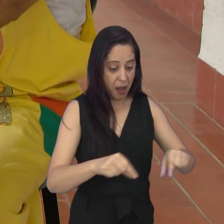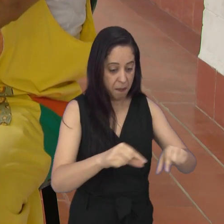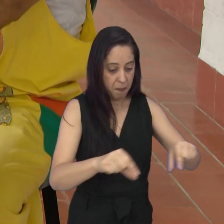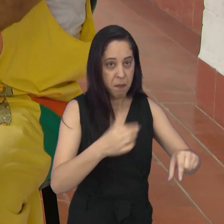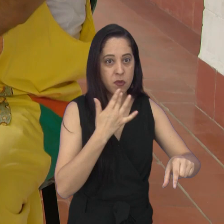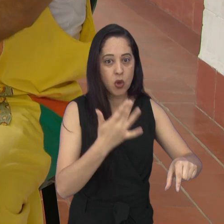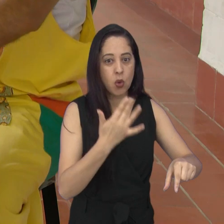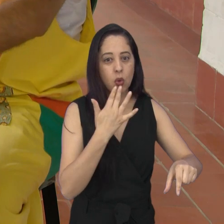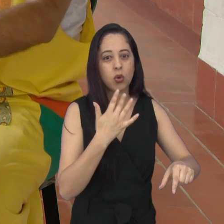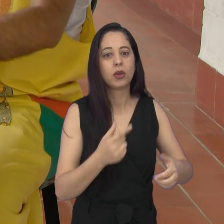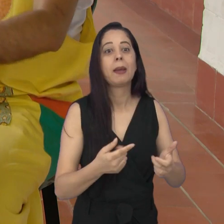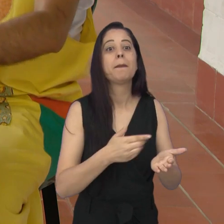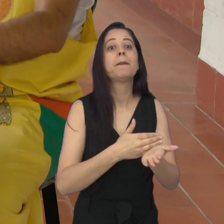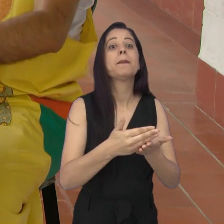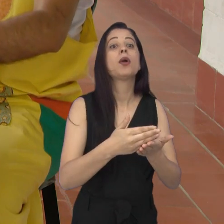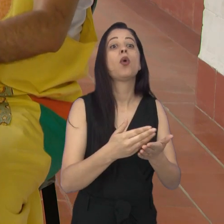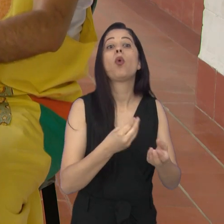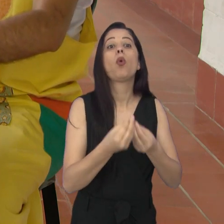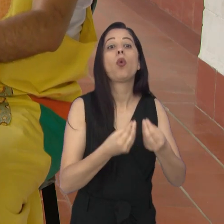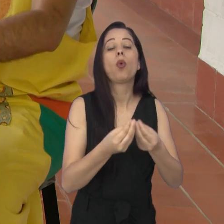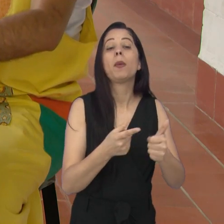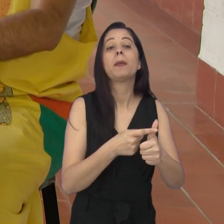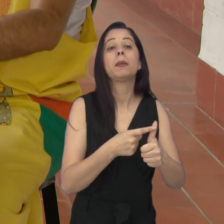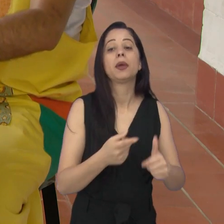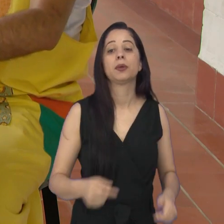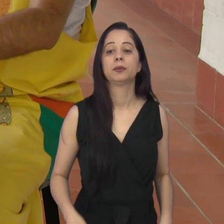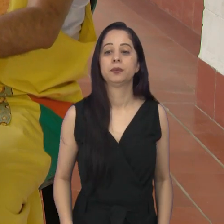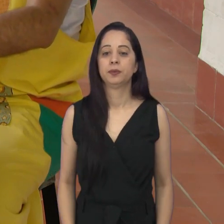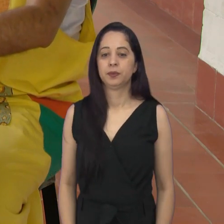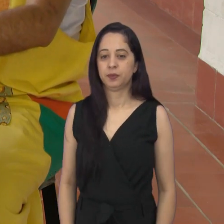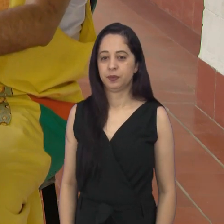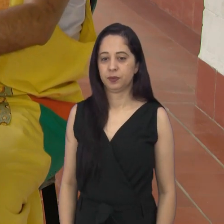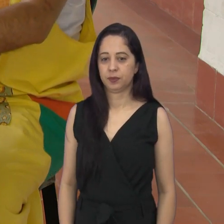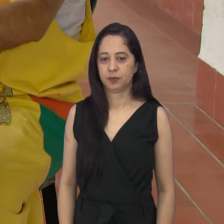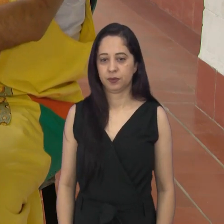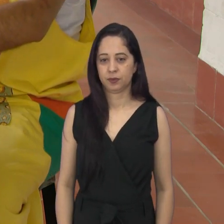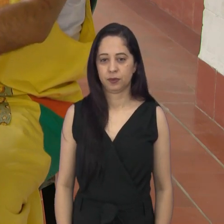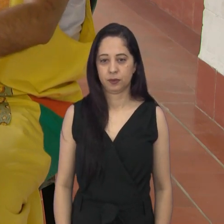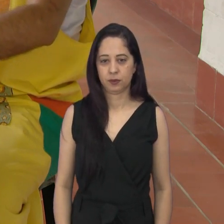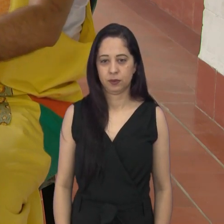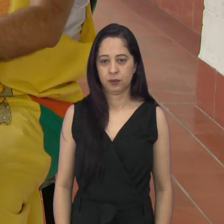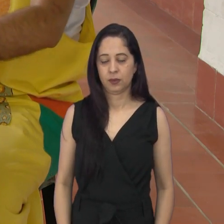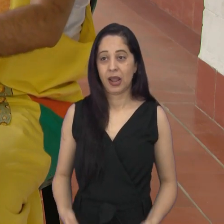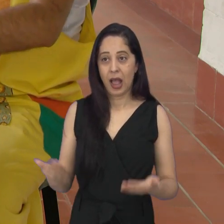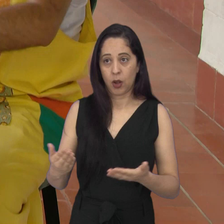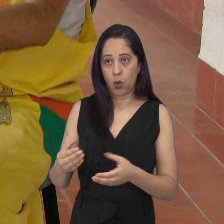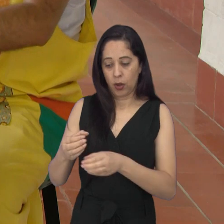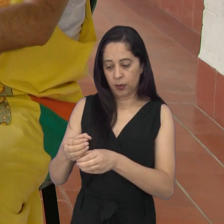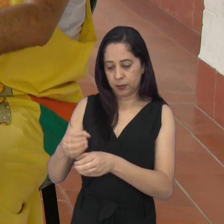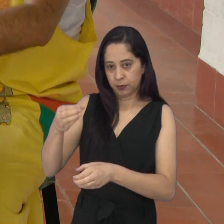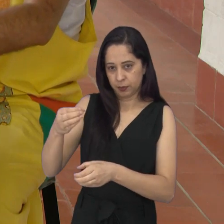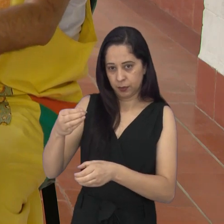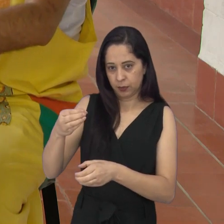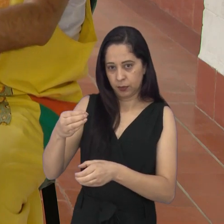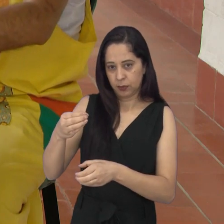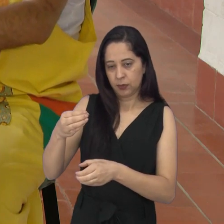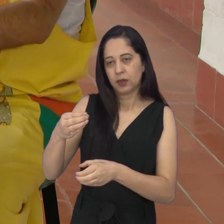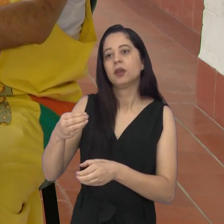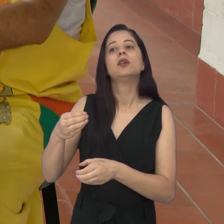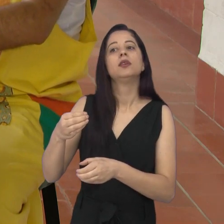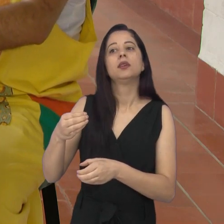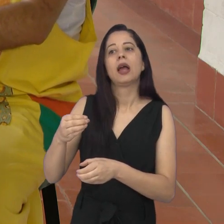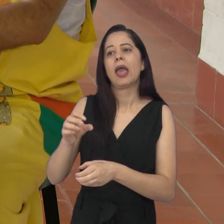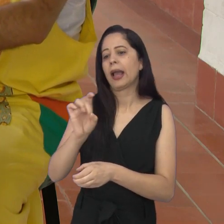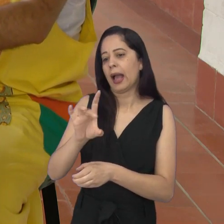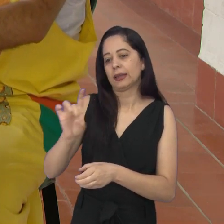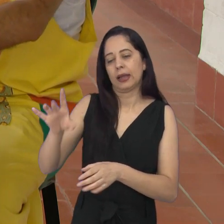fitinhas já cortadas. E qual que é o primeiro passo que a gente faz aqui? Então, a gente vai pegar então o rolinho, né? Vai medir